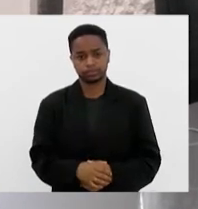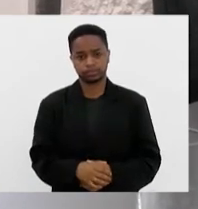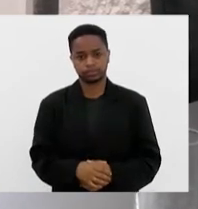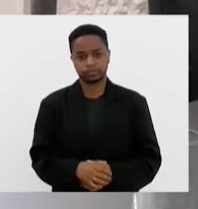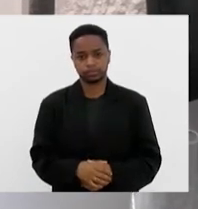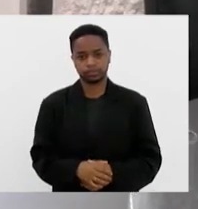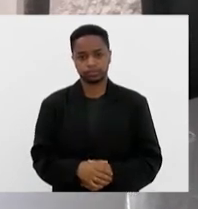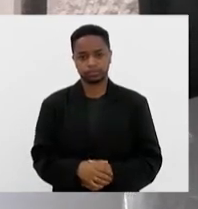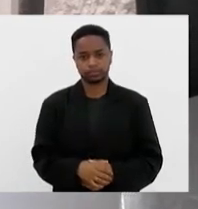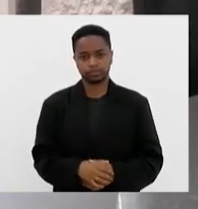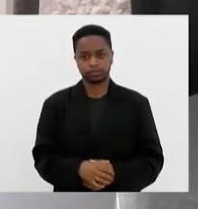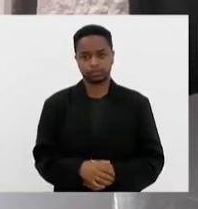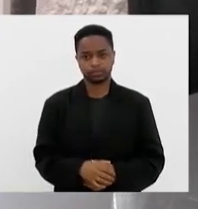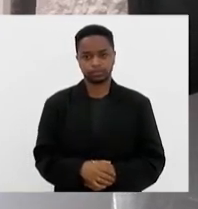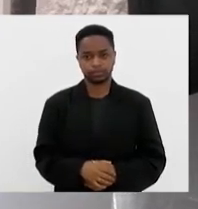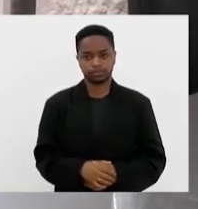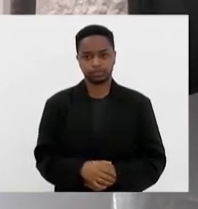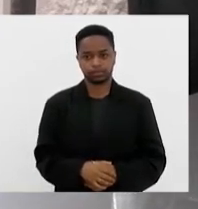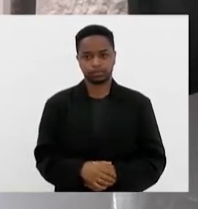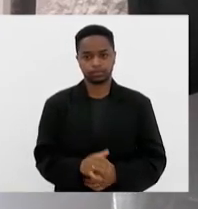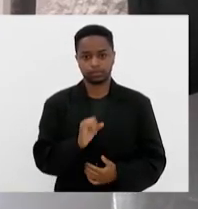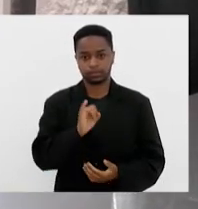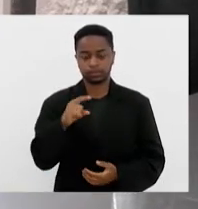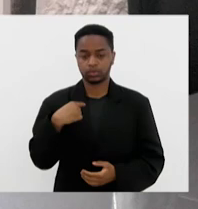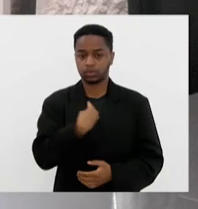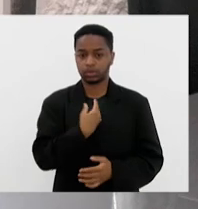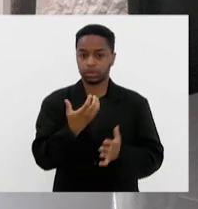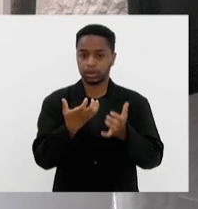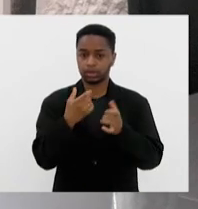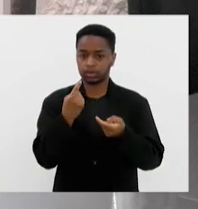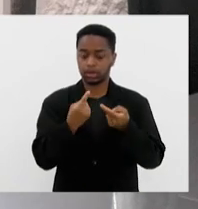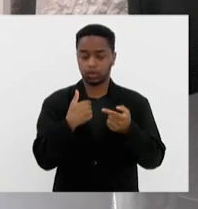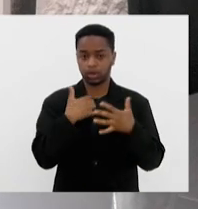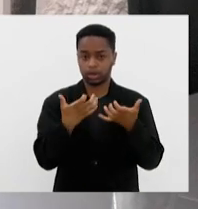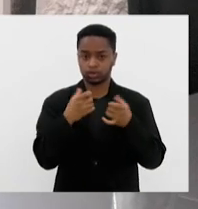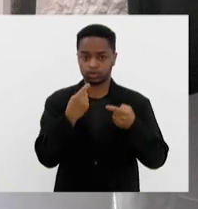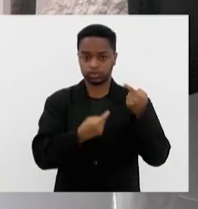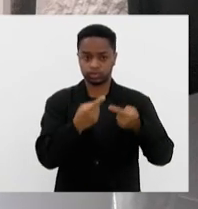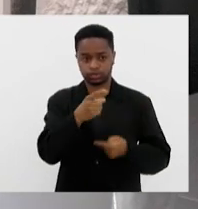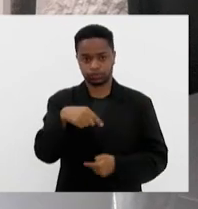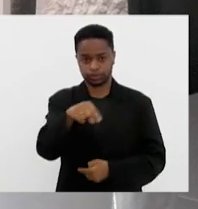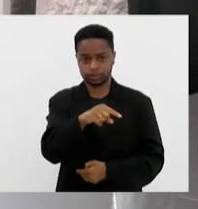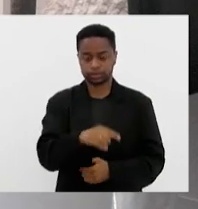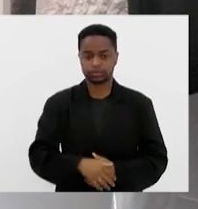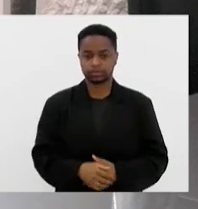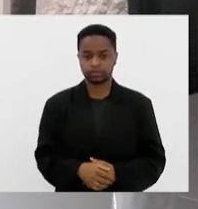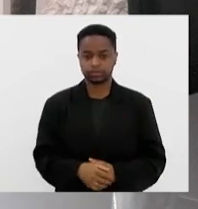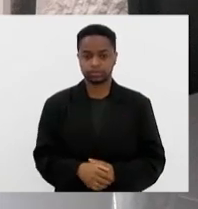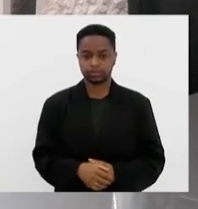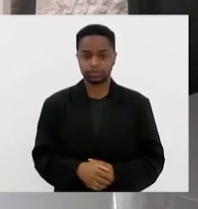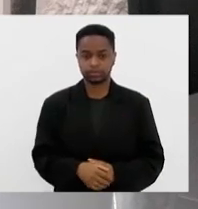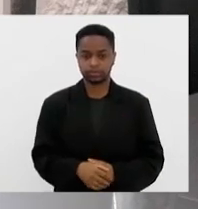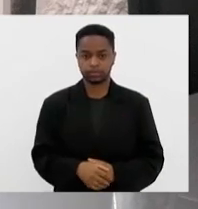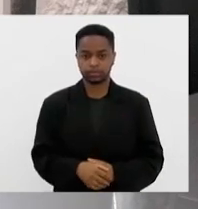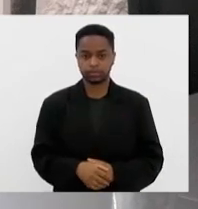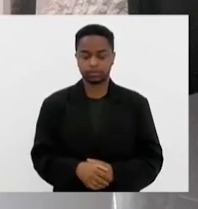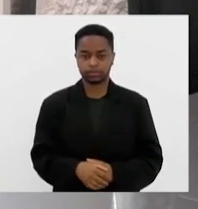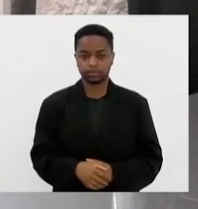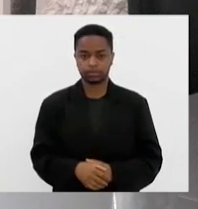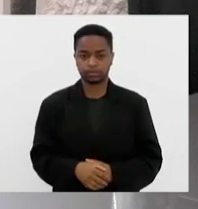se a gente e queria discutir com Vossa Excelência isso. Se, de acordo com o que a gente tem